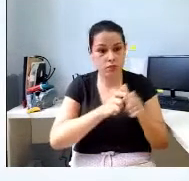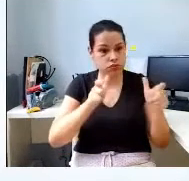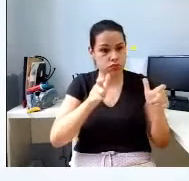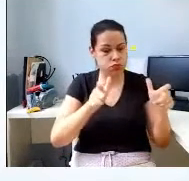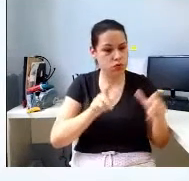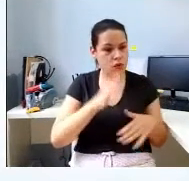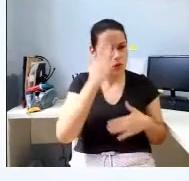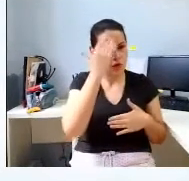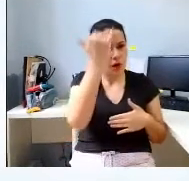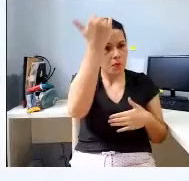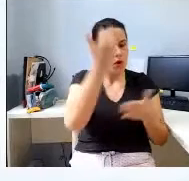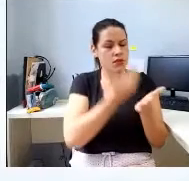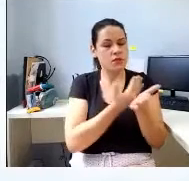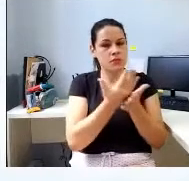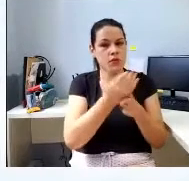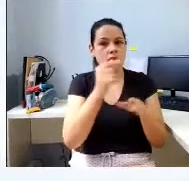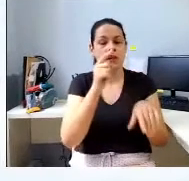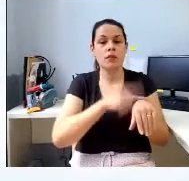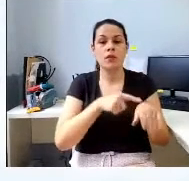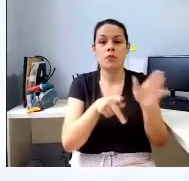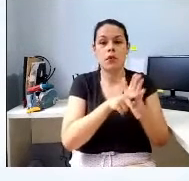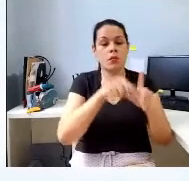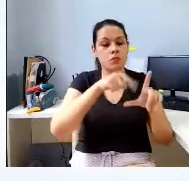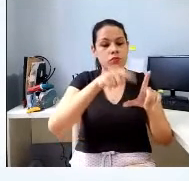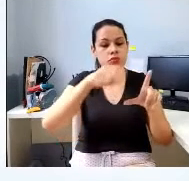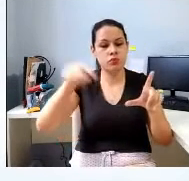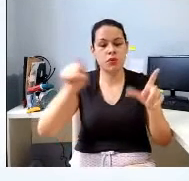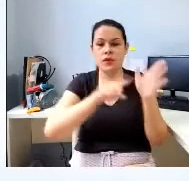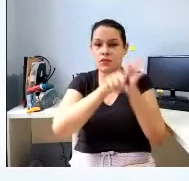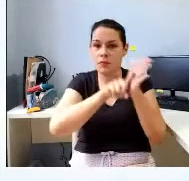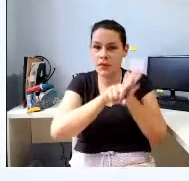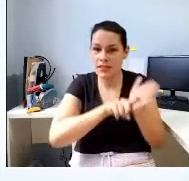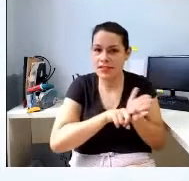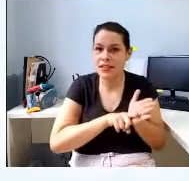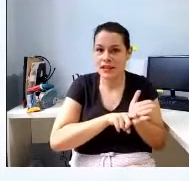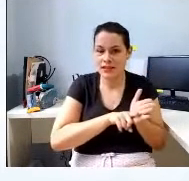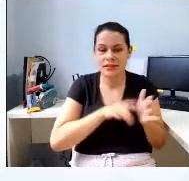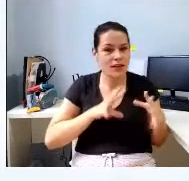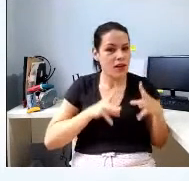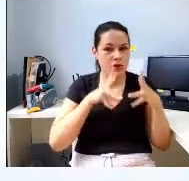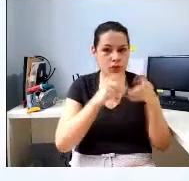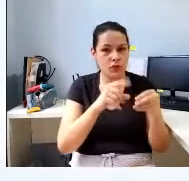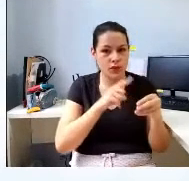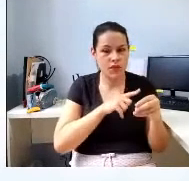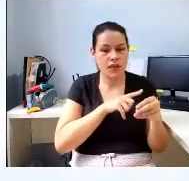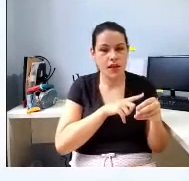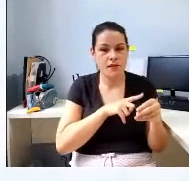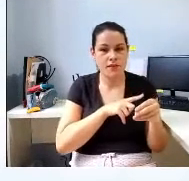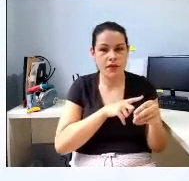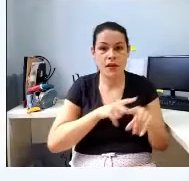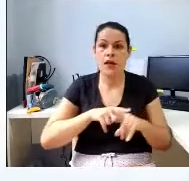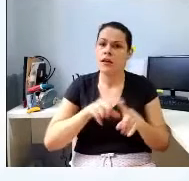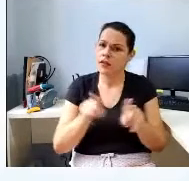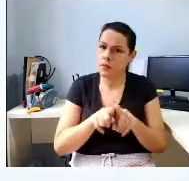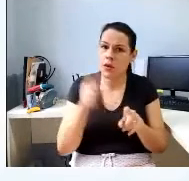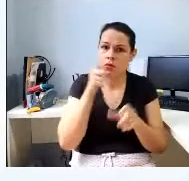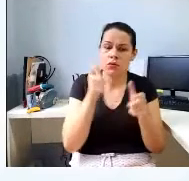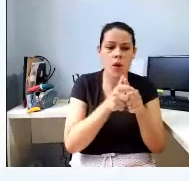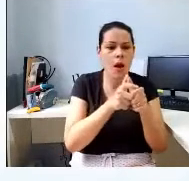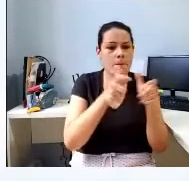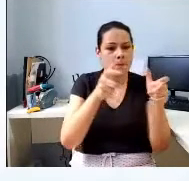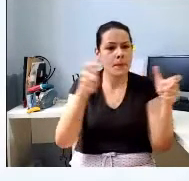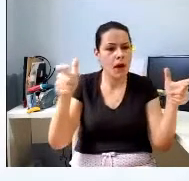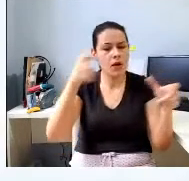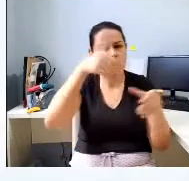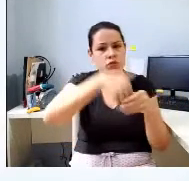nas pesquisas da rejeição que ele tinha e cresceu nas pesquisas, até conseguindo uma ampla maioria